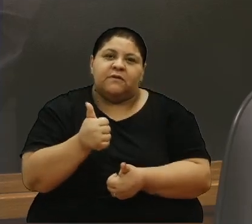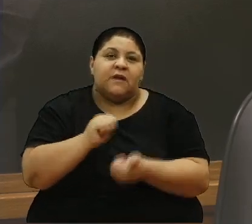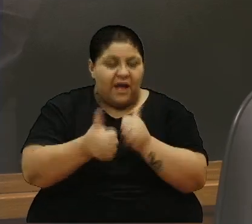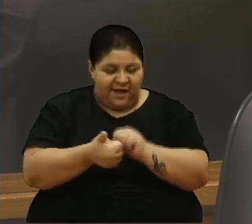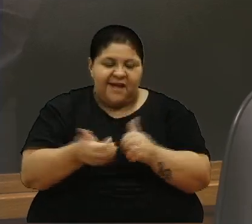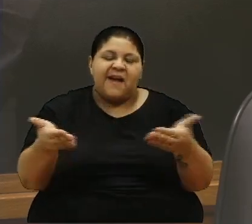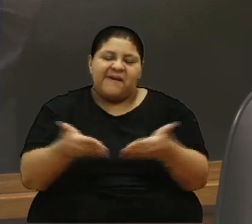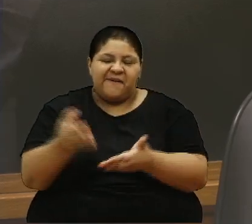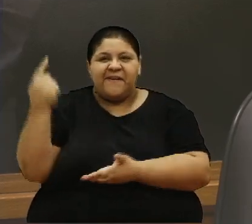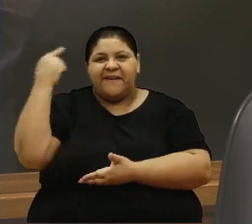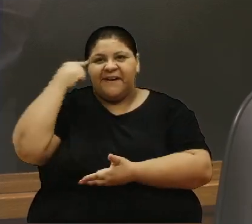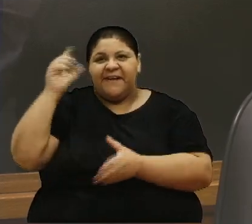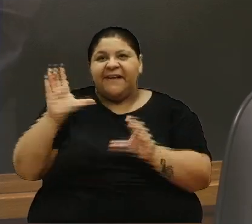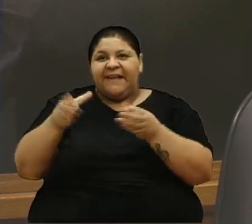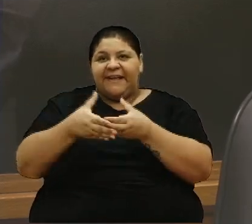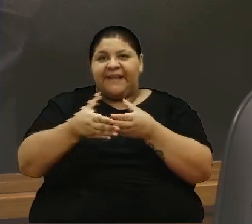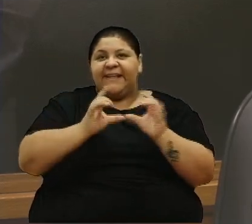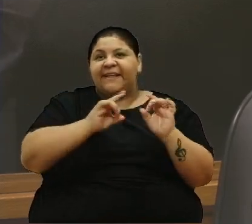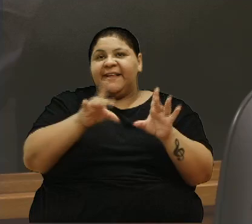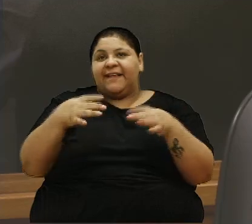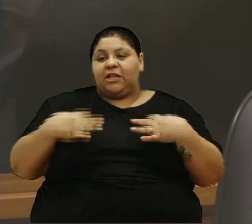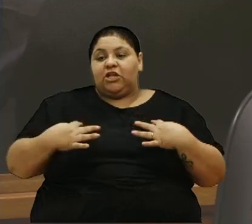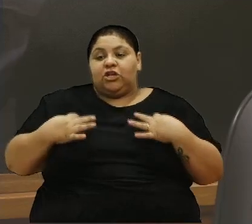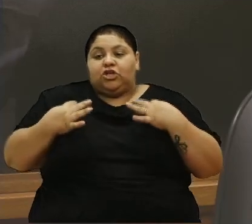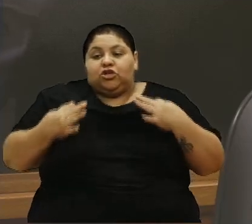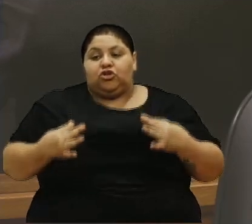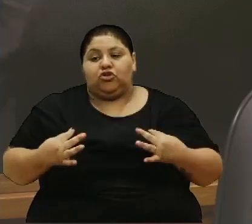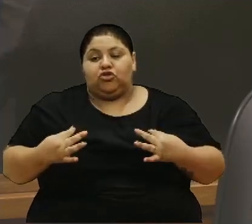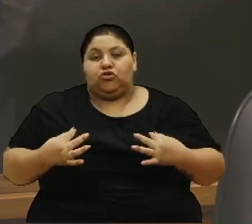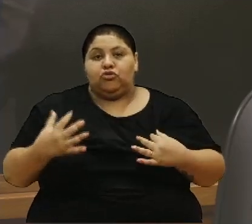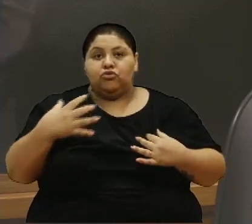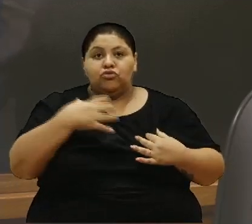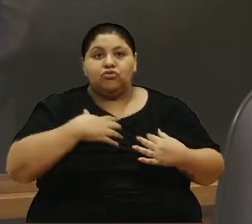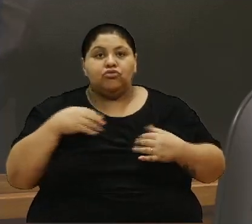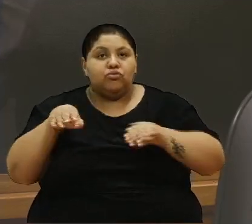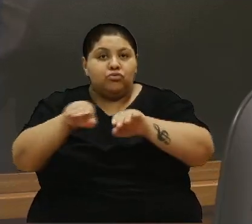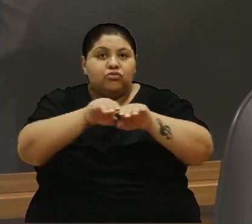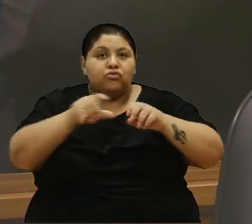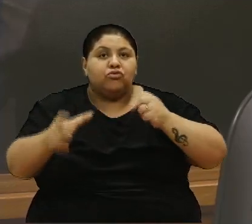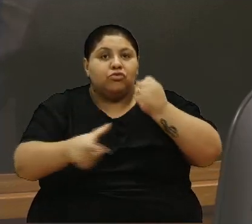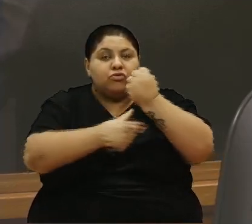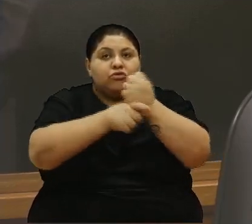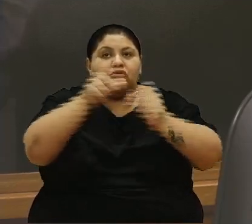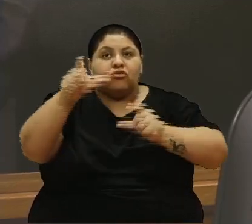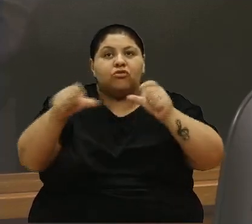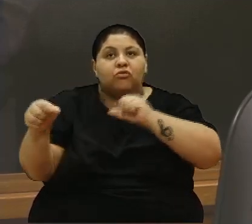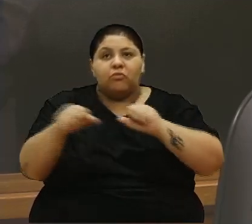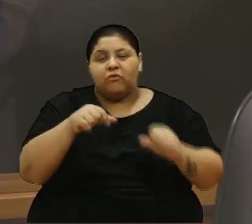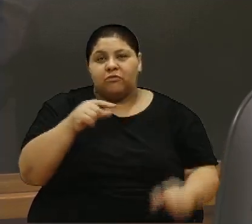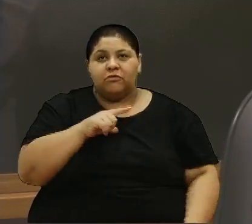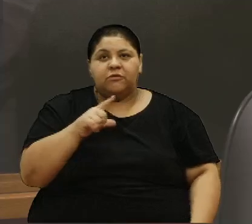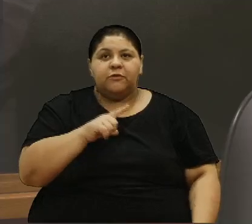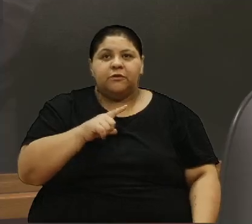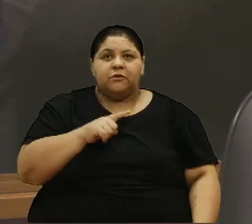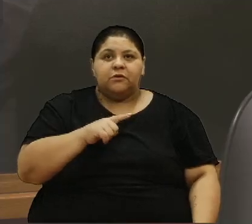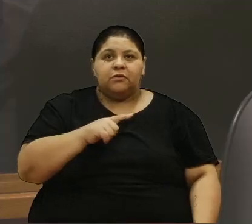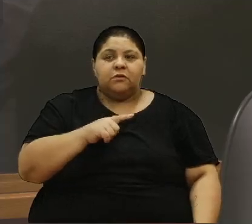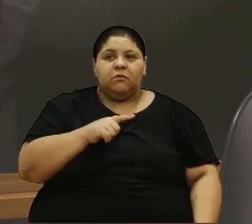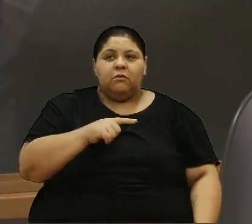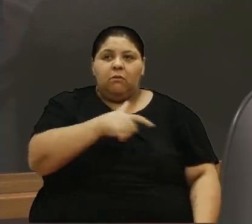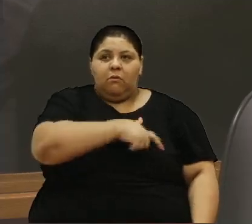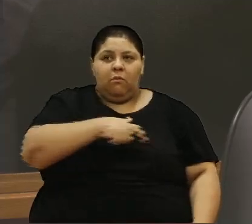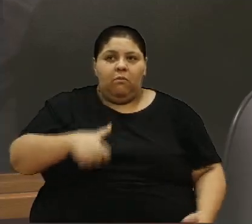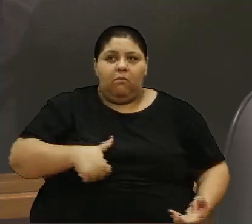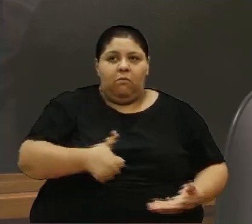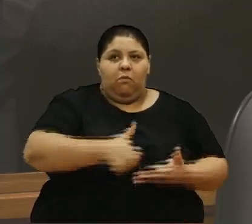haver um pensamento do clube de vender a camisa de forma Peço comum. a palavra, presidente. De garantir que as pessoas possam ter o mesmo patrocínio no